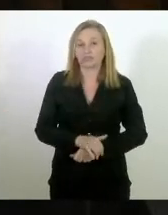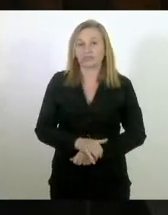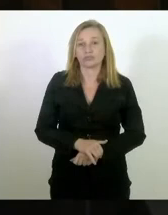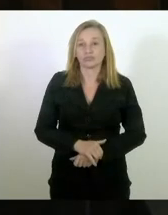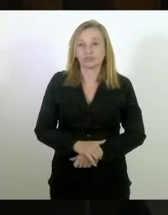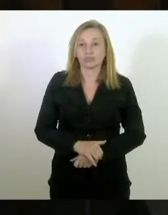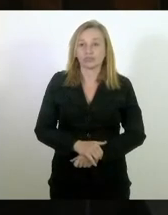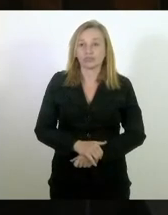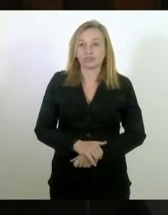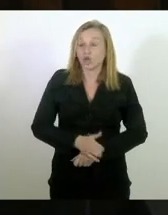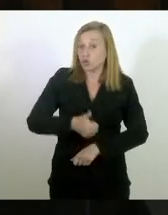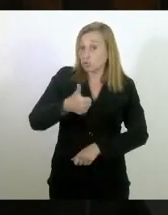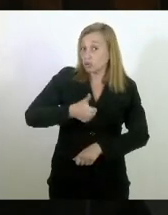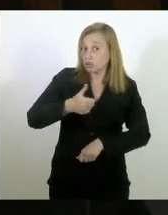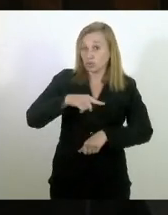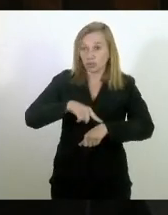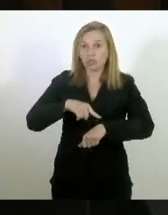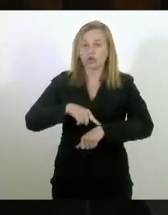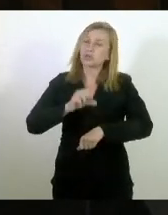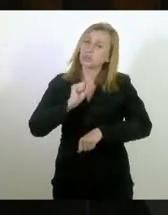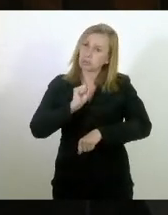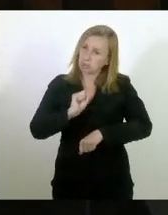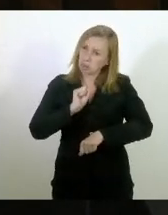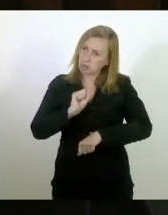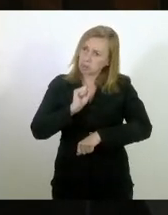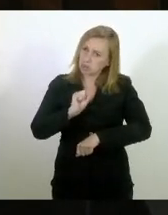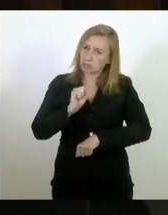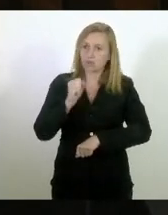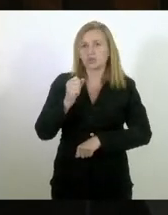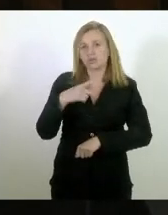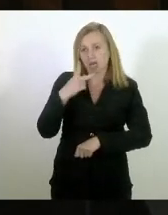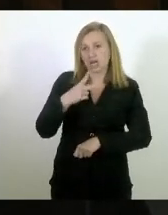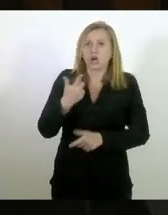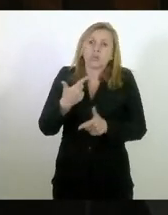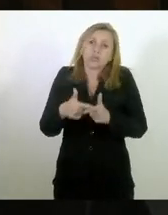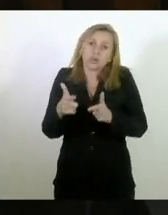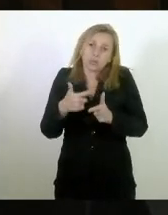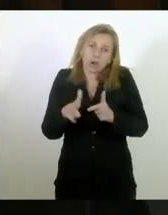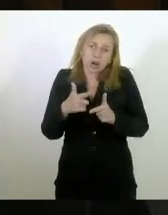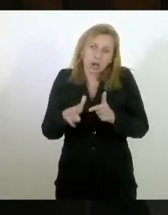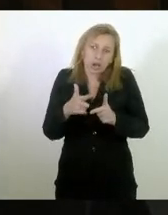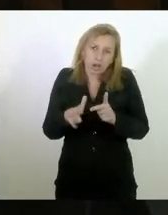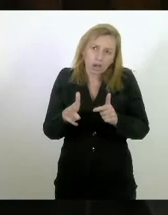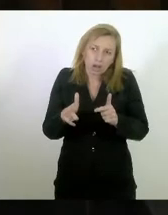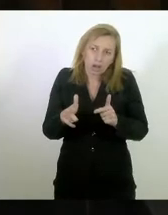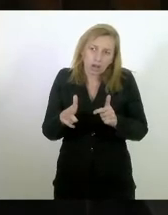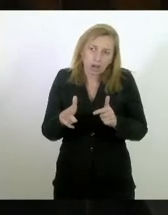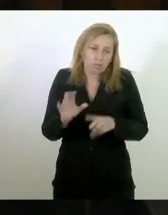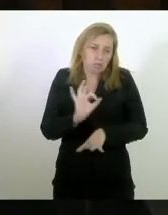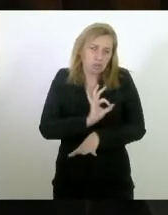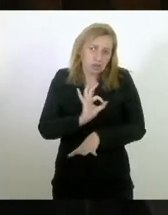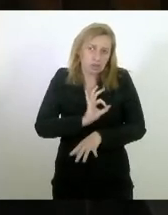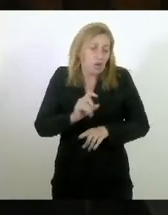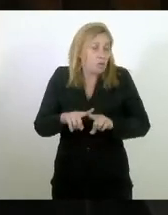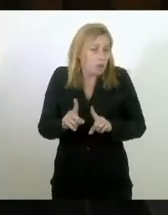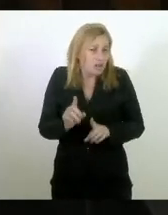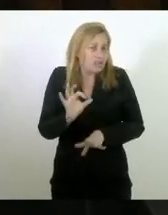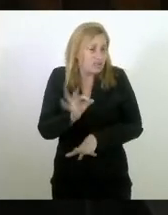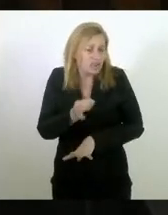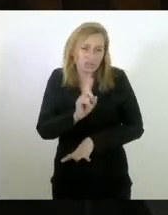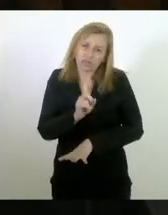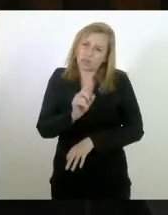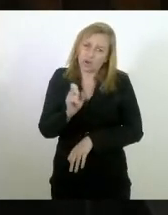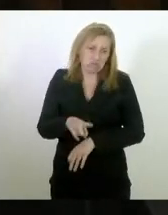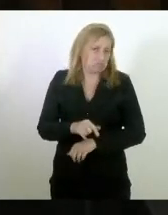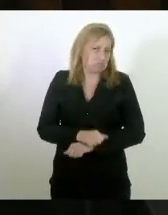e a no primeiro momento a gente pode até dizer que são problemas de natureza exclusivamente policial mas é óbvio que